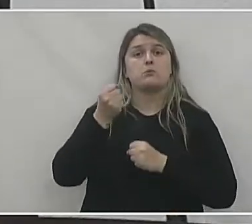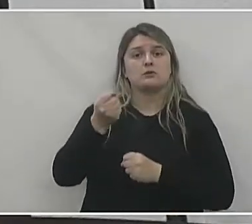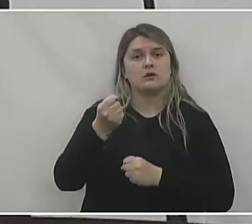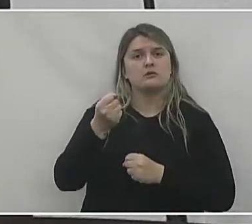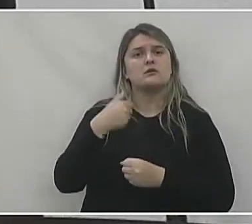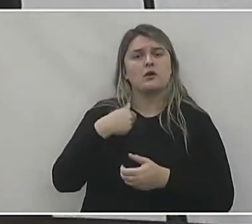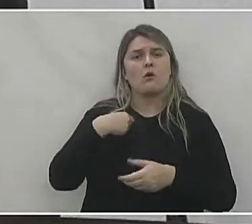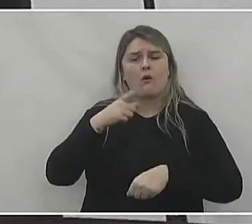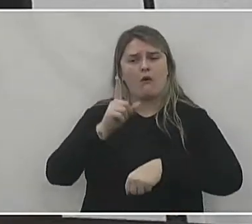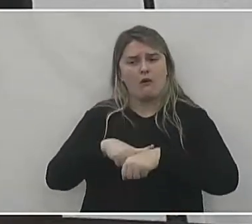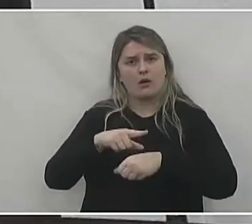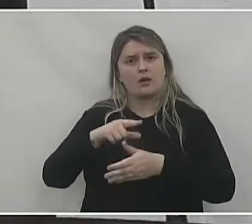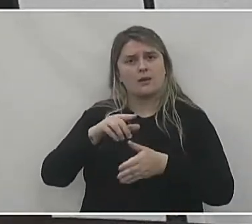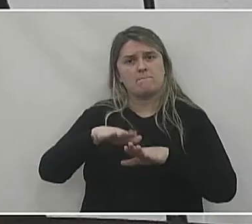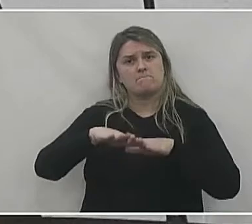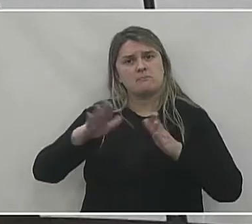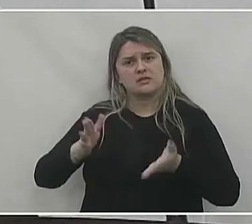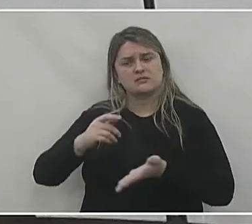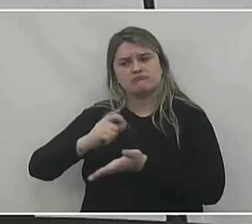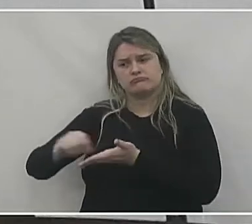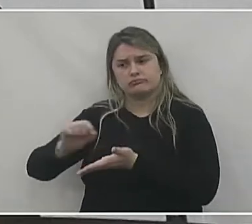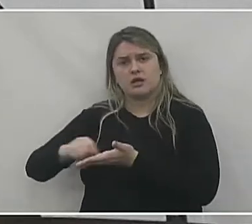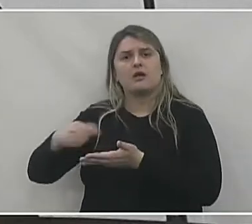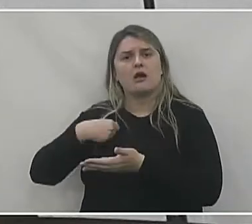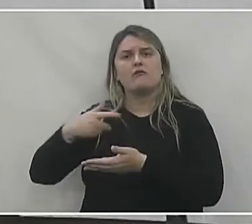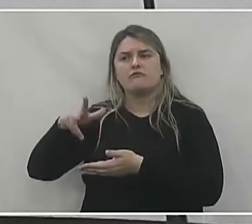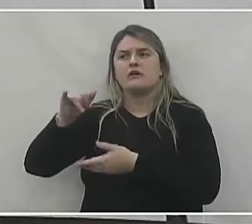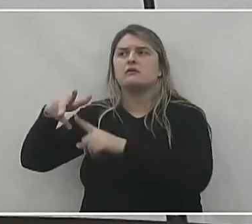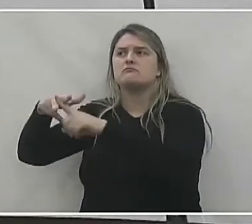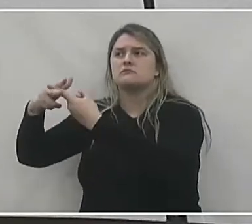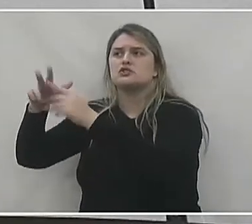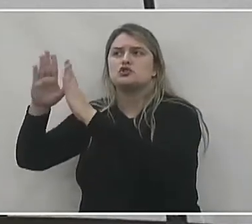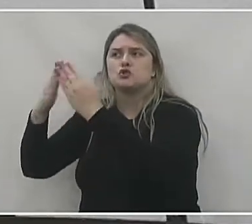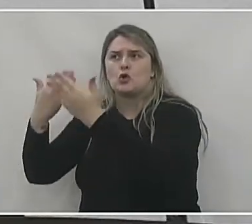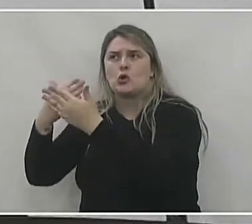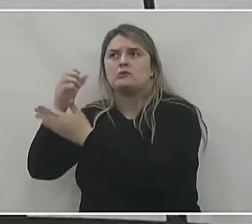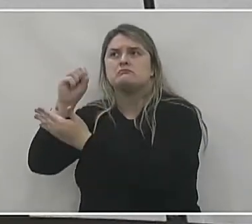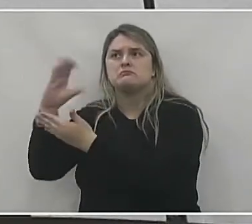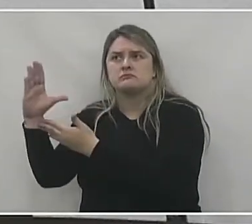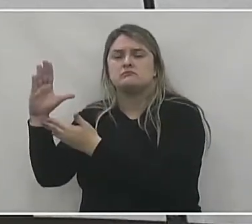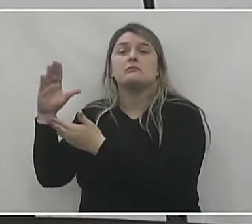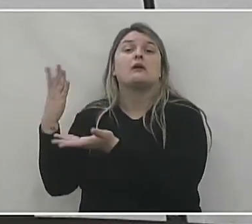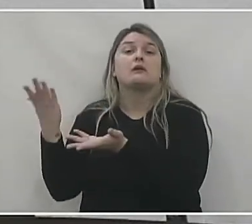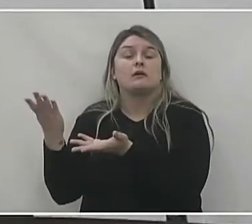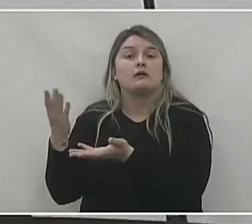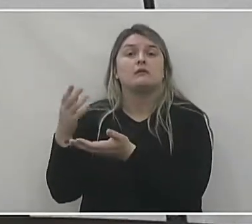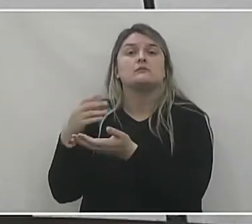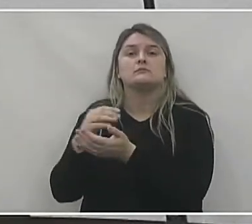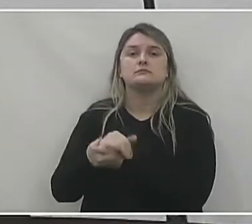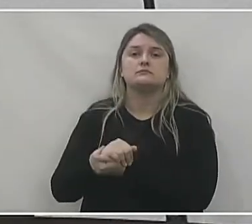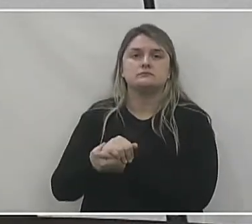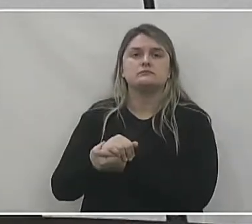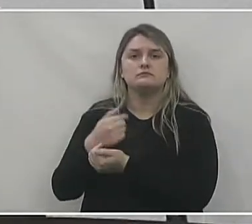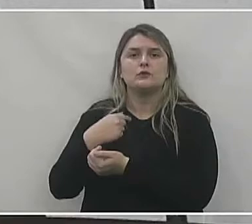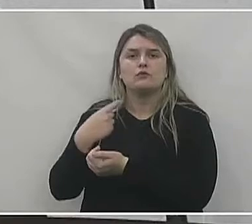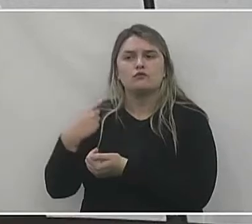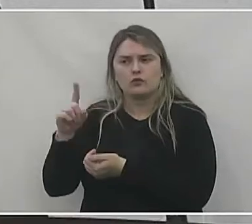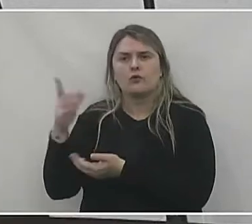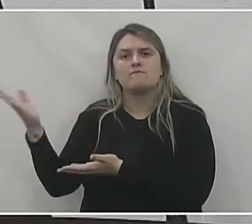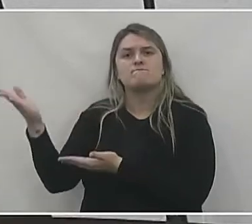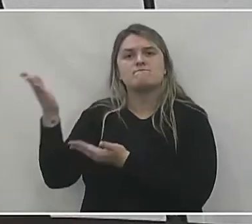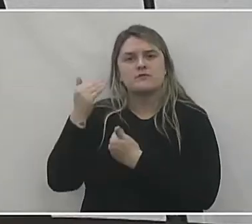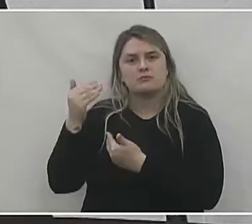eu despachava ali na mesa. Ó, vou reformar o São Cristóvão, força de expressão,